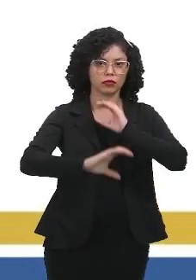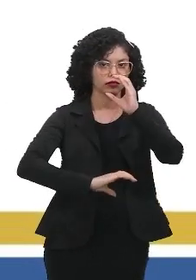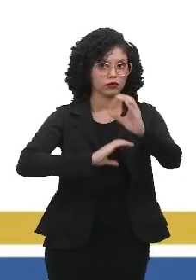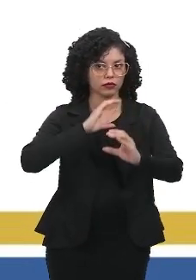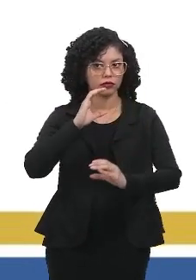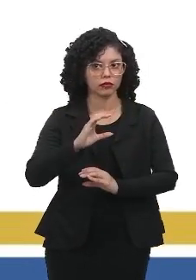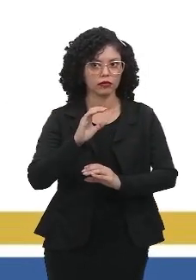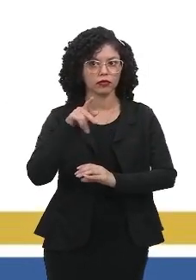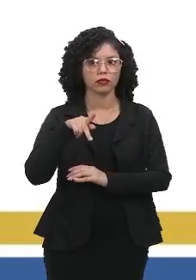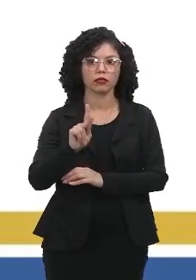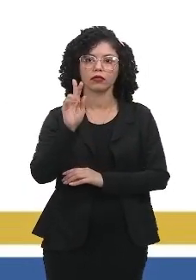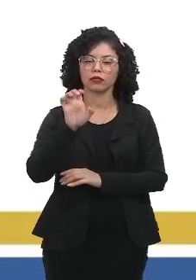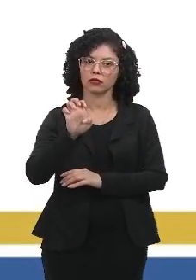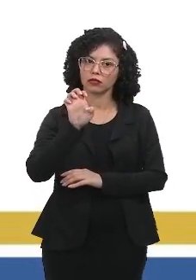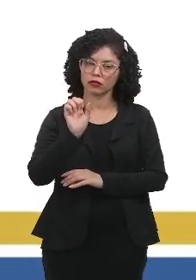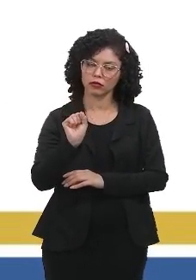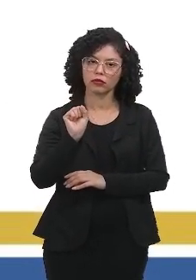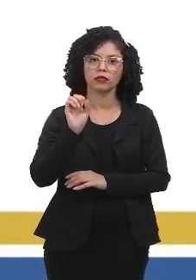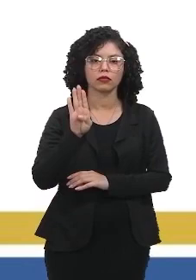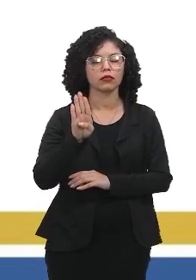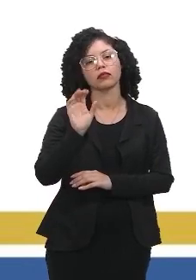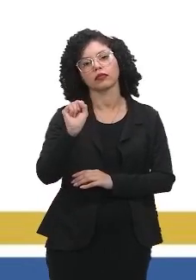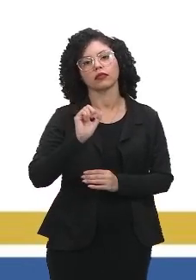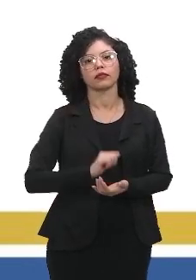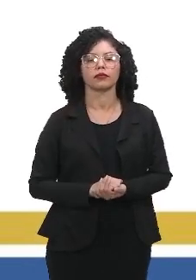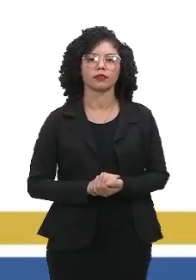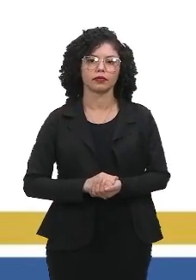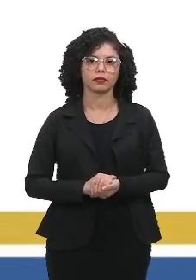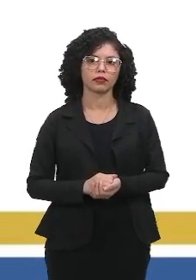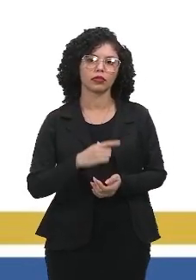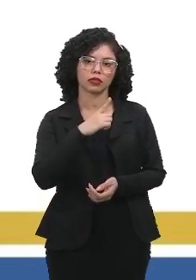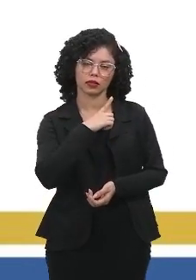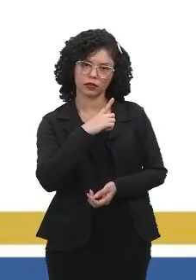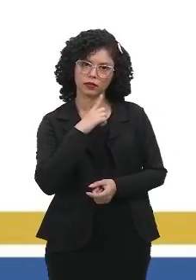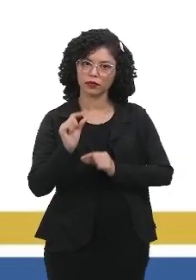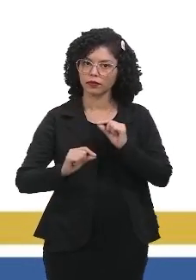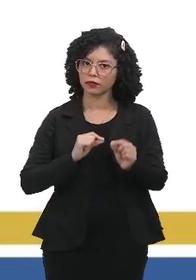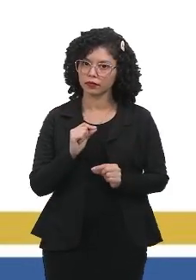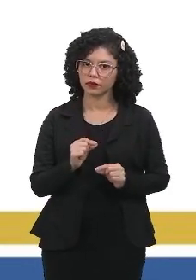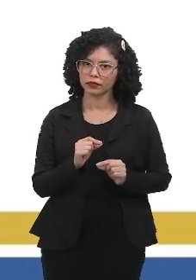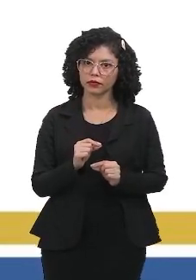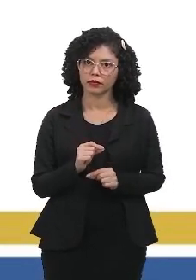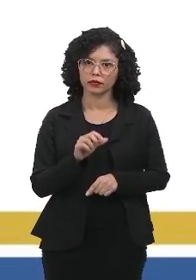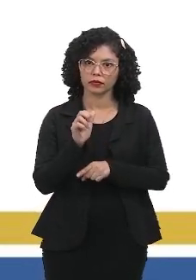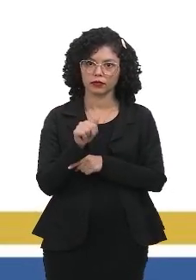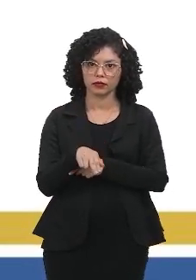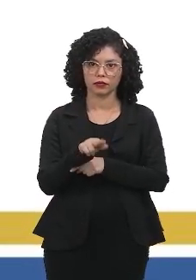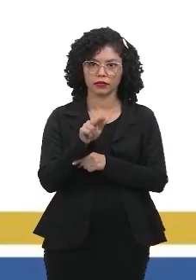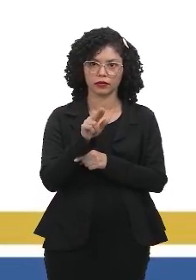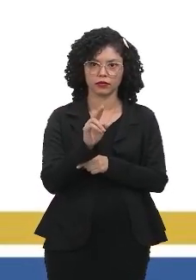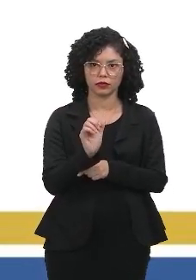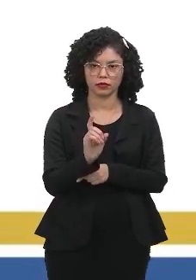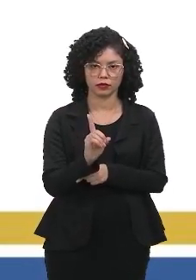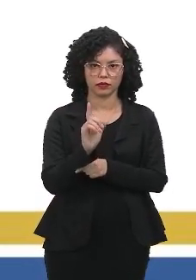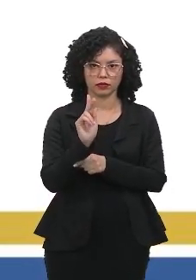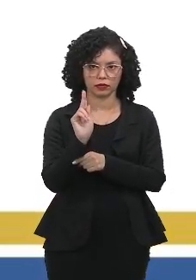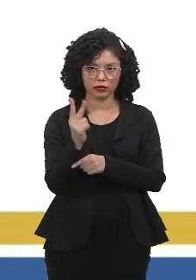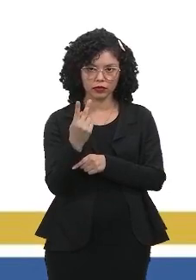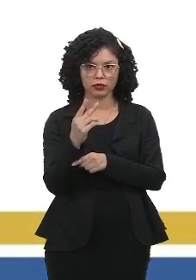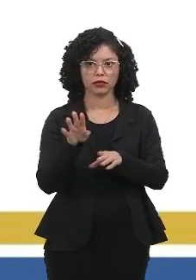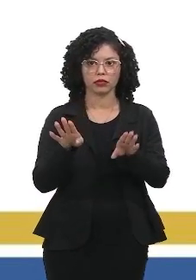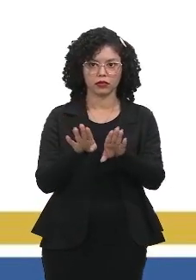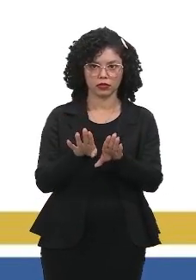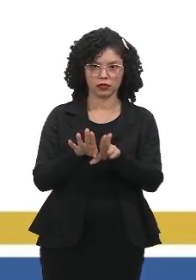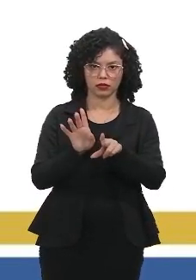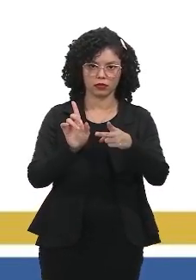creb onde vai ser formado NAD e FAD são dois